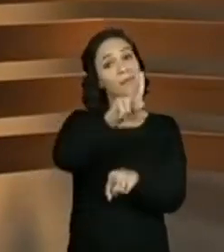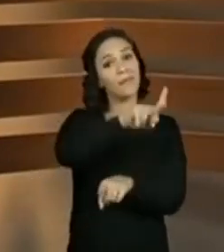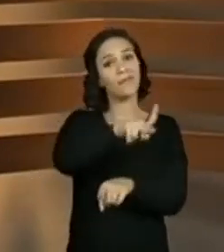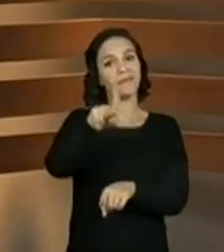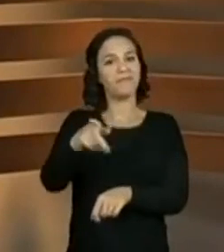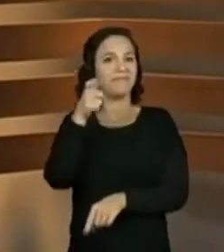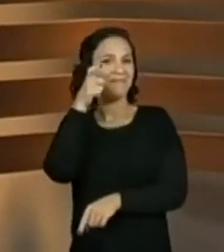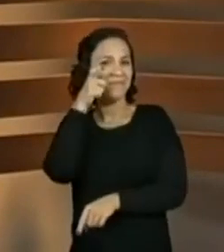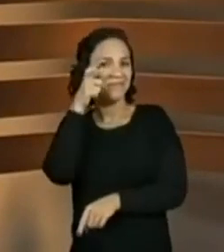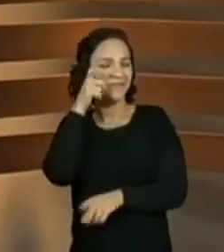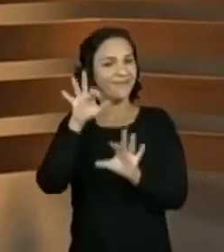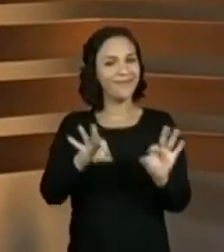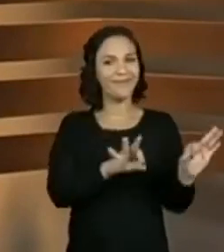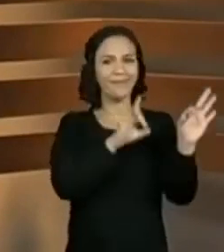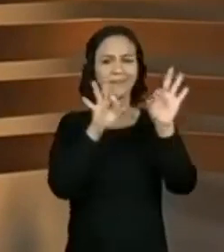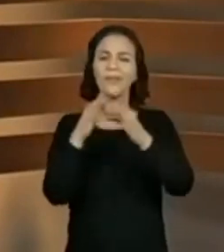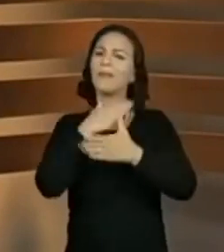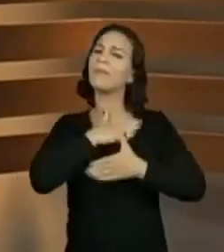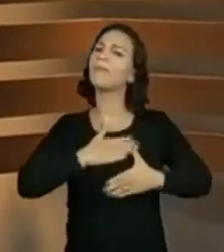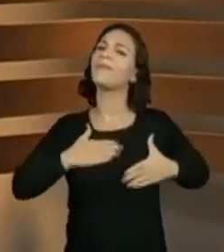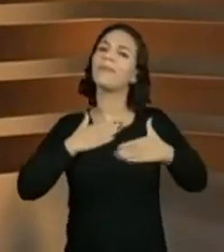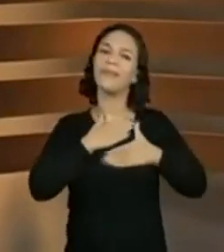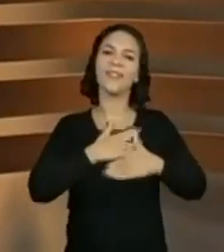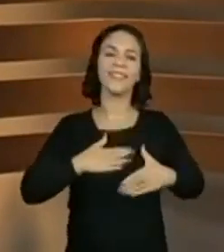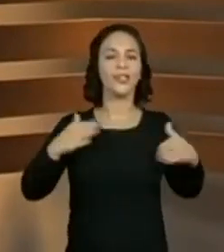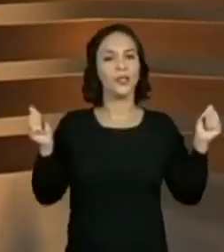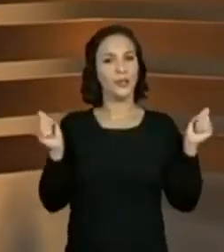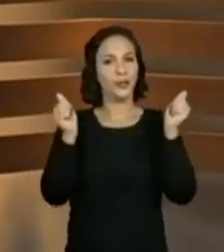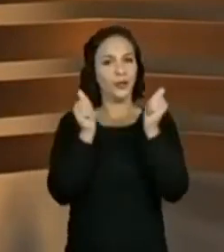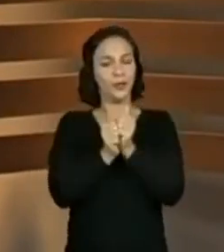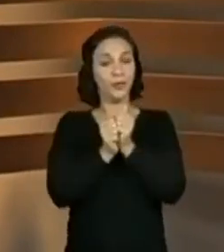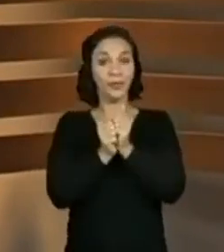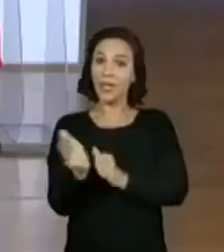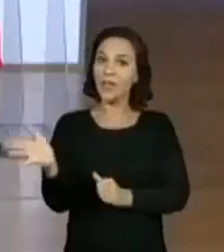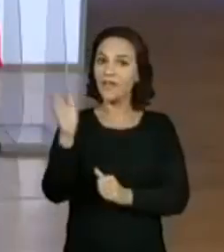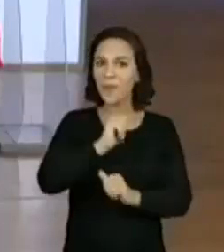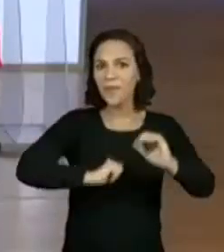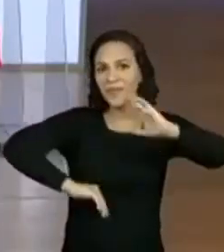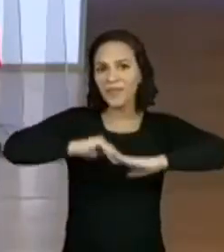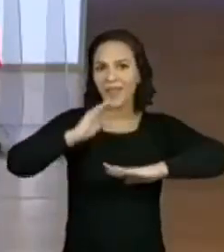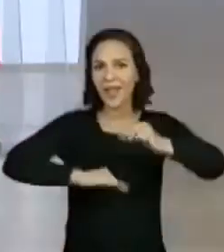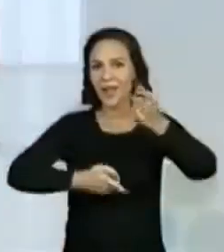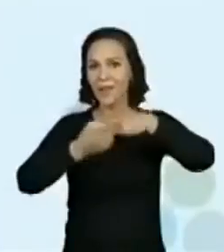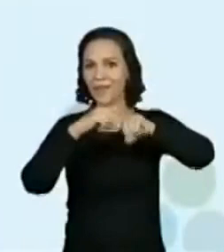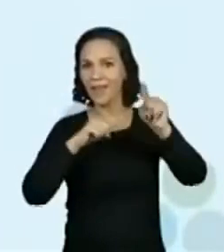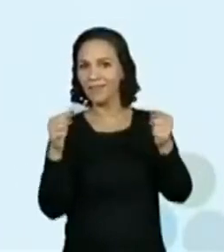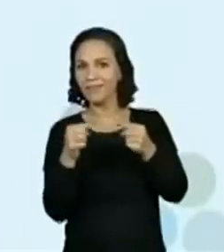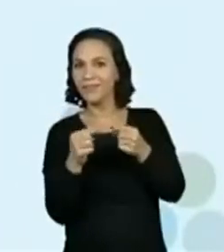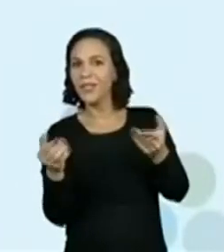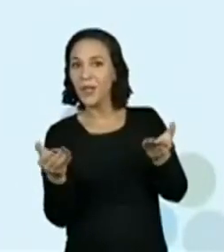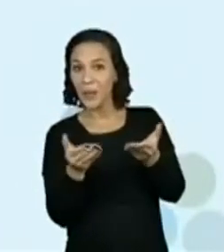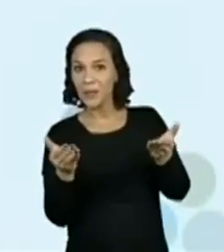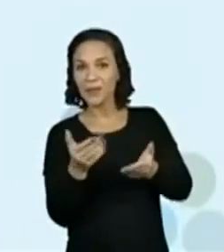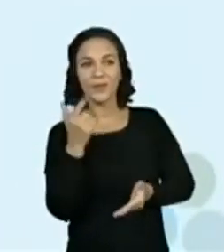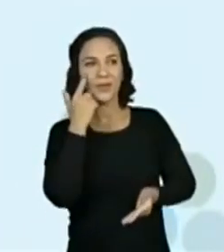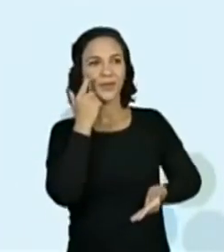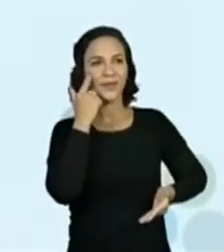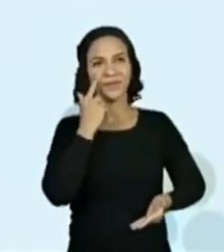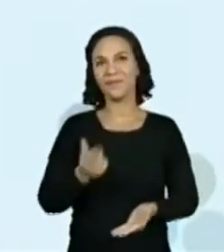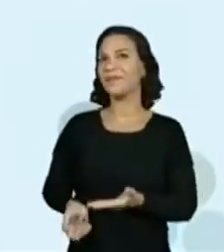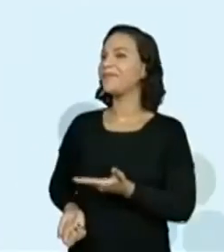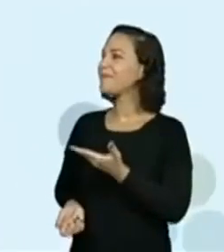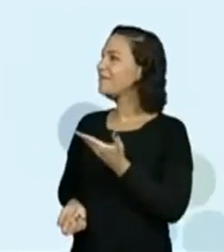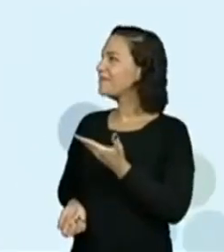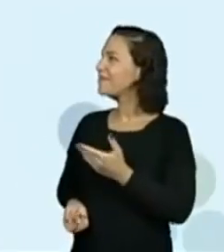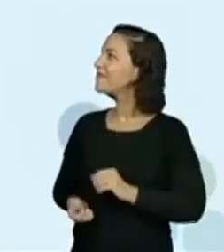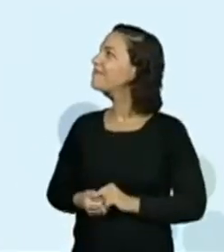nos acompanham. É um prazer, sempre um prazer tê-los conosco. Vamos então para a nossa habilidade de hoje? Vamos pedir para o oráculo colocar ali na